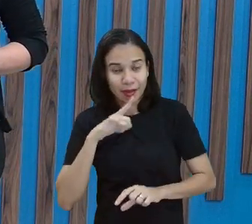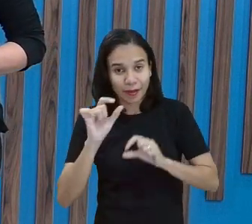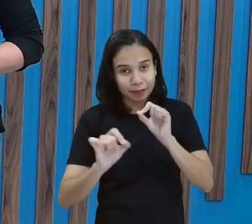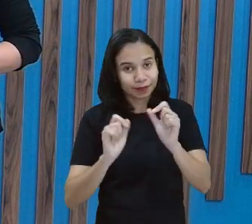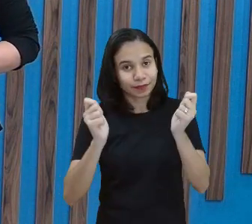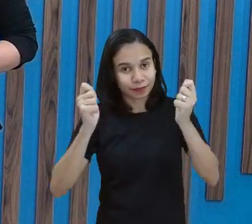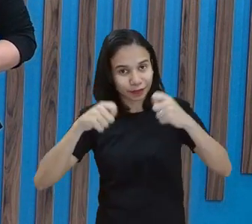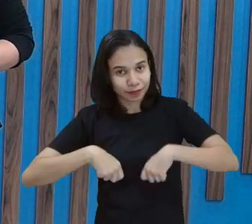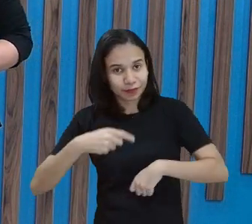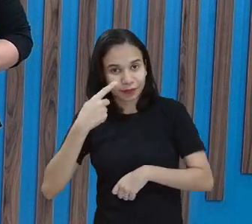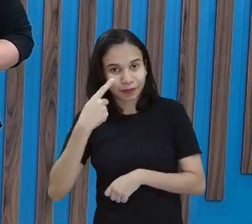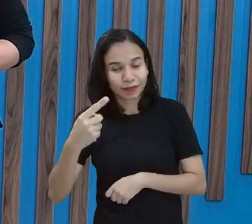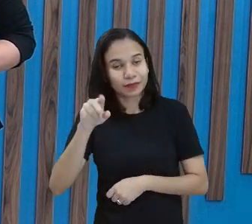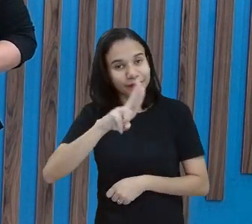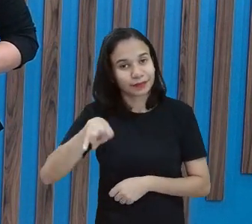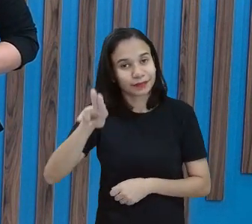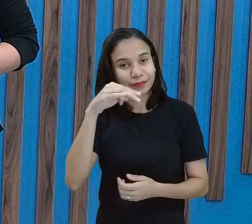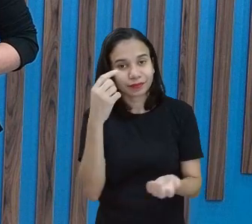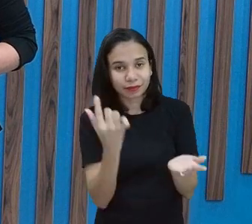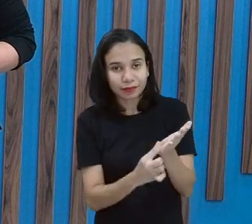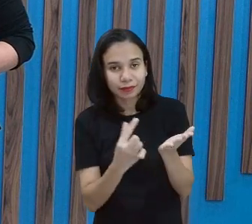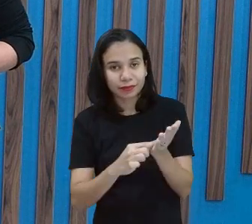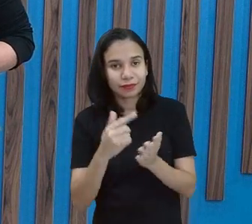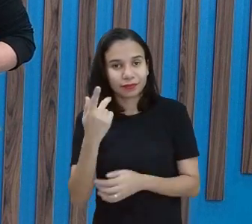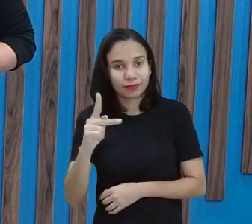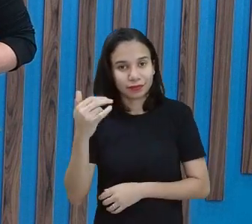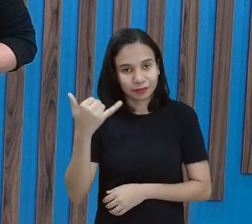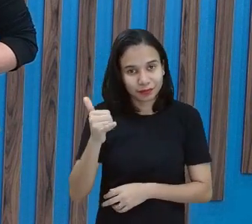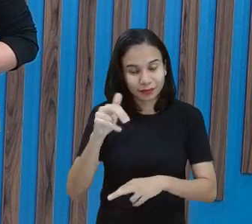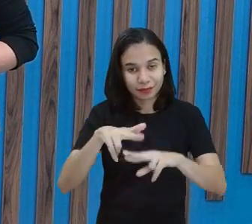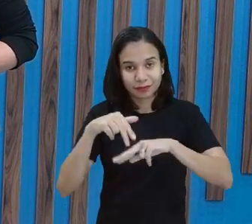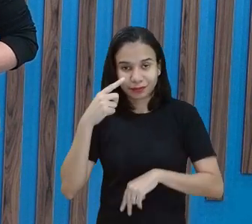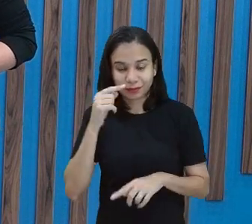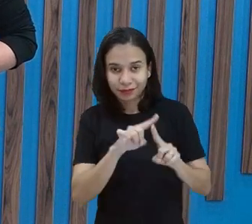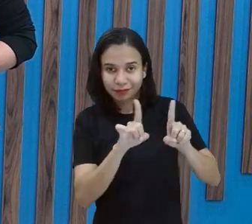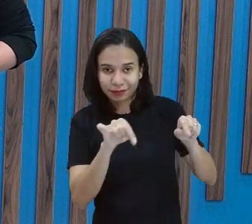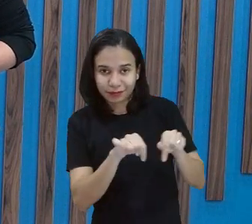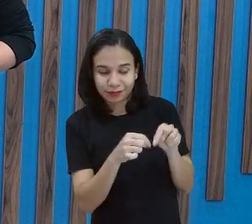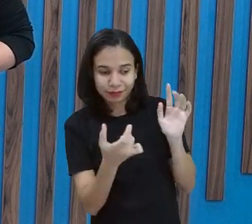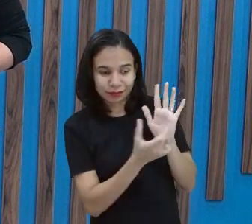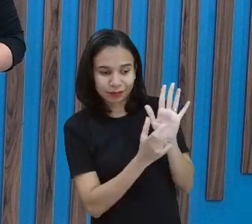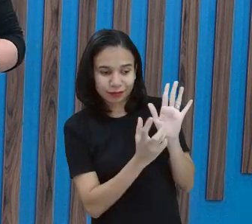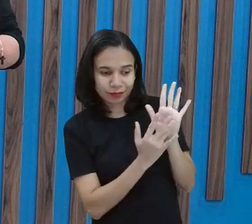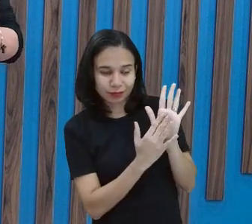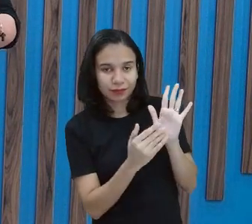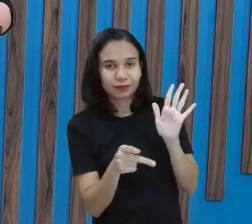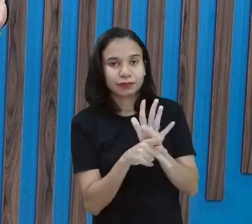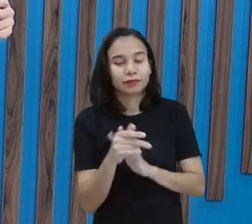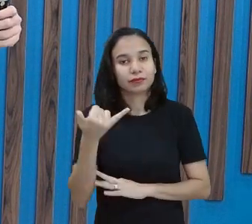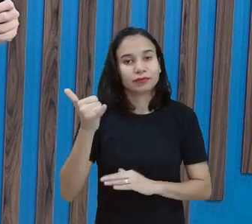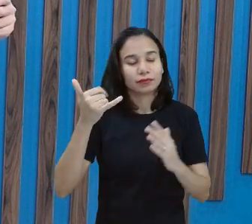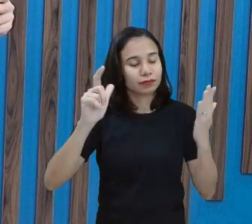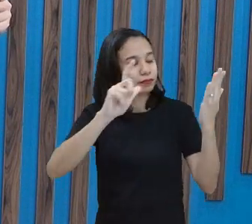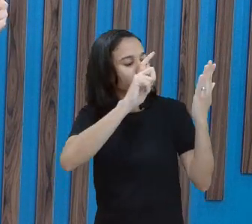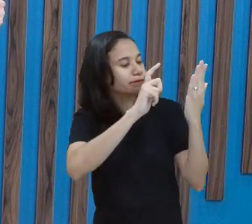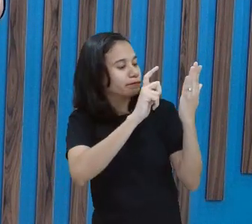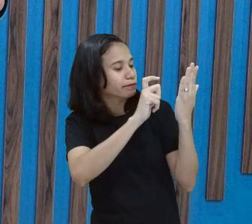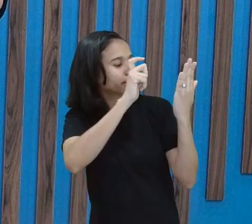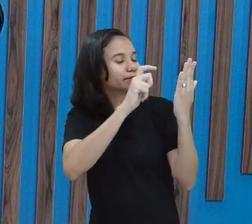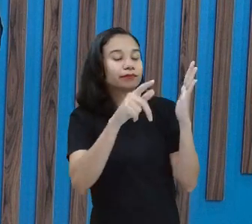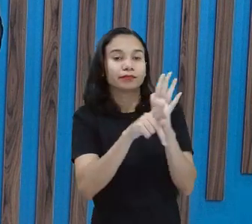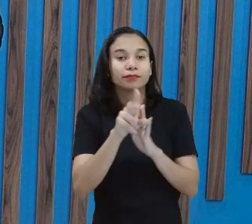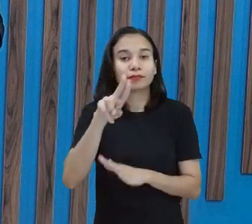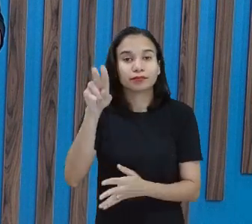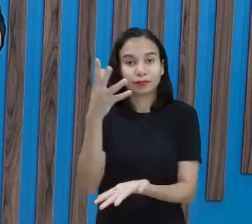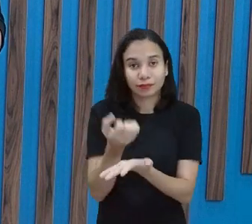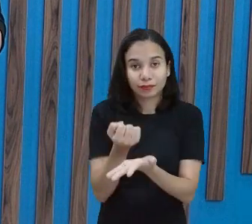a possibilidade de baixar o aplicativo no seu celular. Por isso está aparecendo aqui, ó, QR Code na tela. Mira teu celular para esse QR Code.